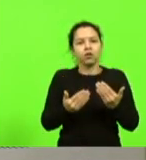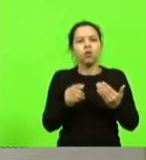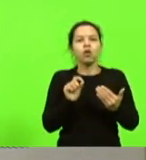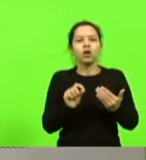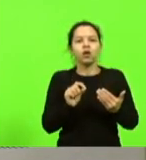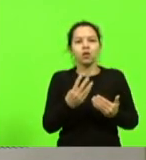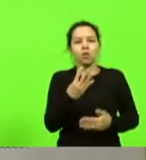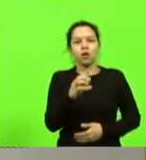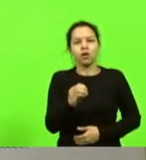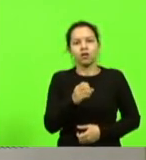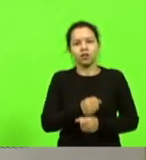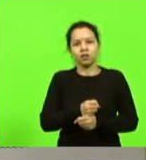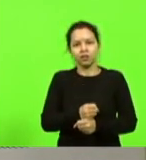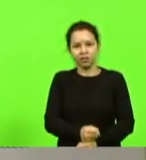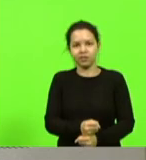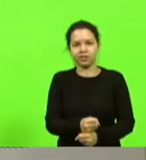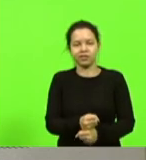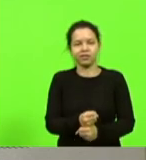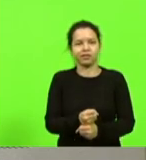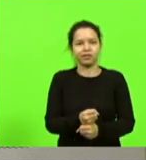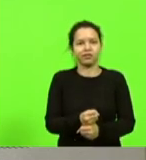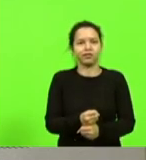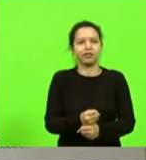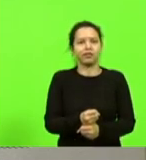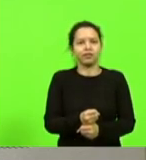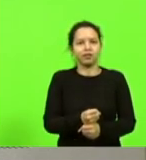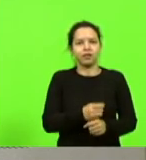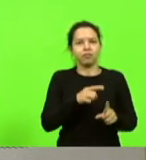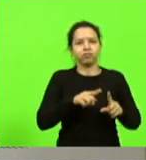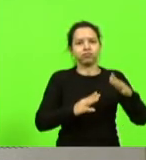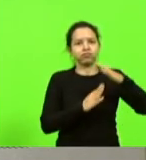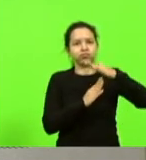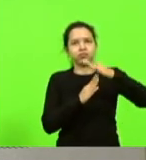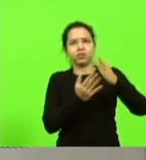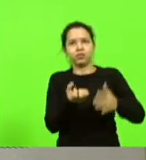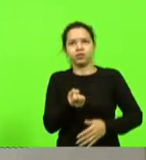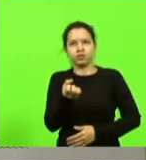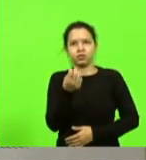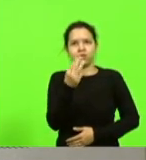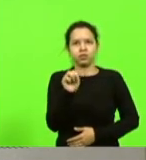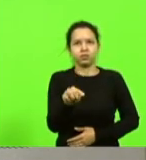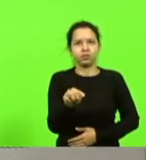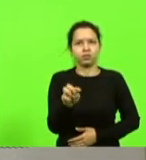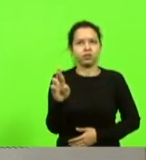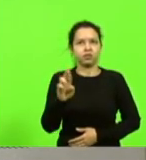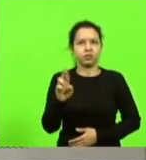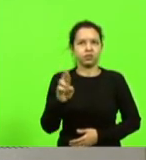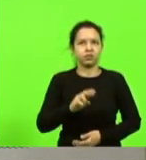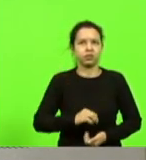de trabalho recolhendo pelo teto máximo e se aposentar com R$ 3.000. Muito obrigado.